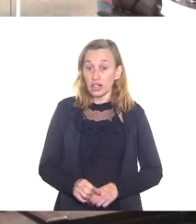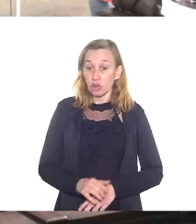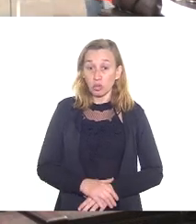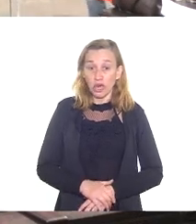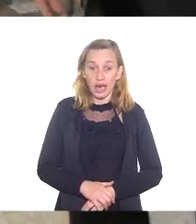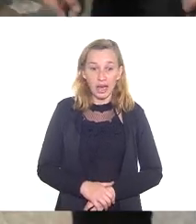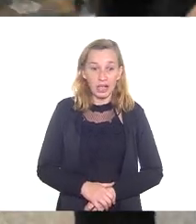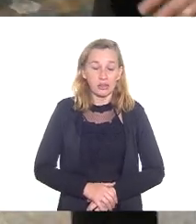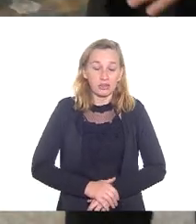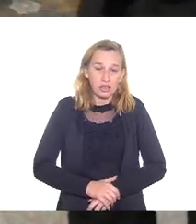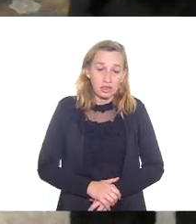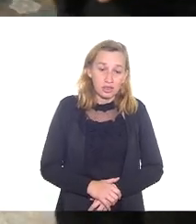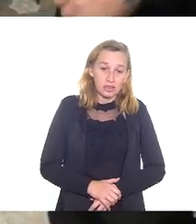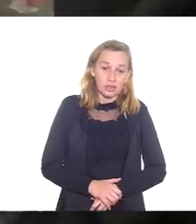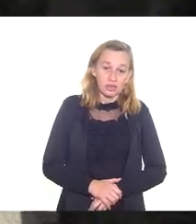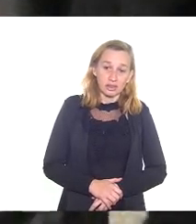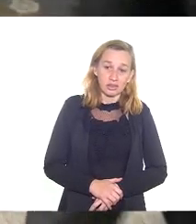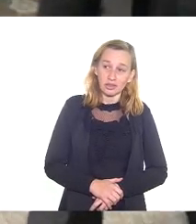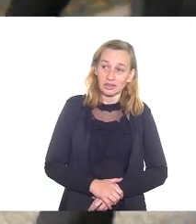Parecer.